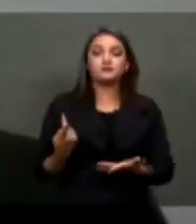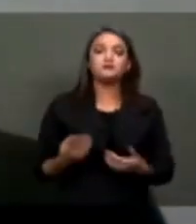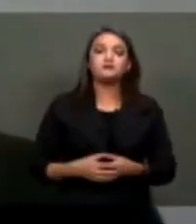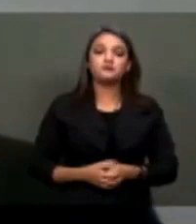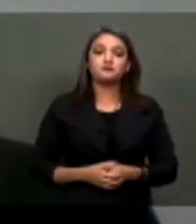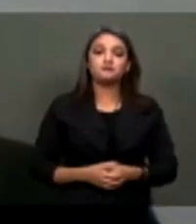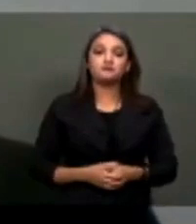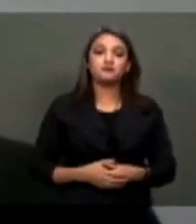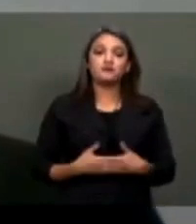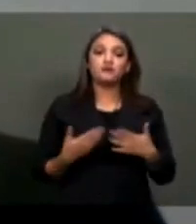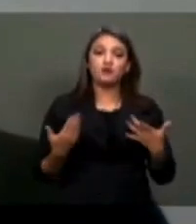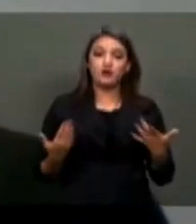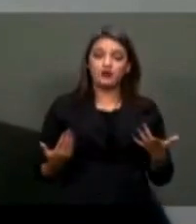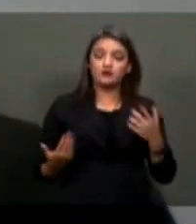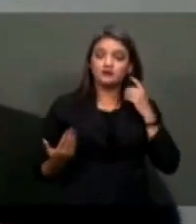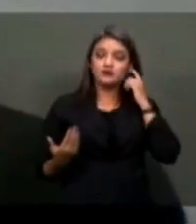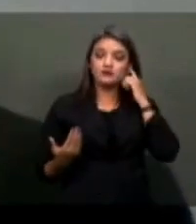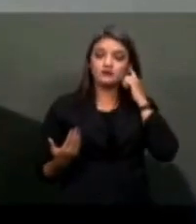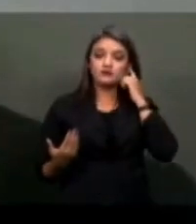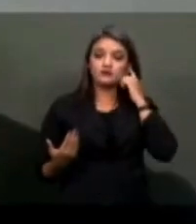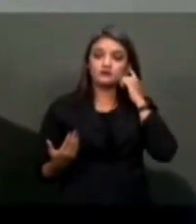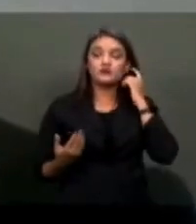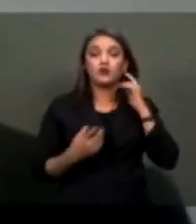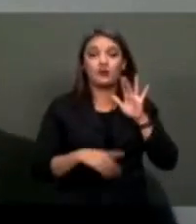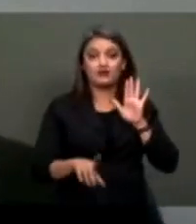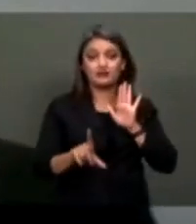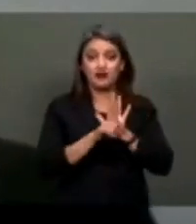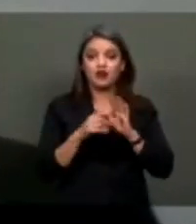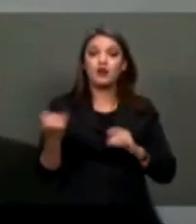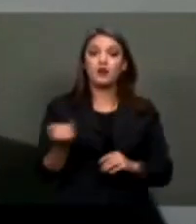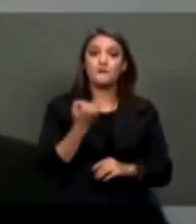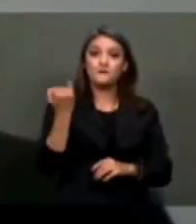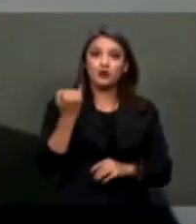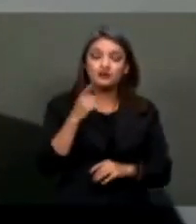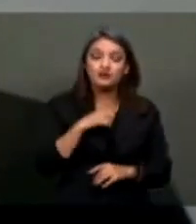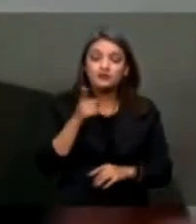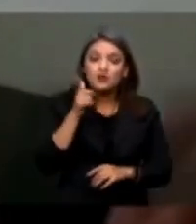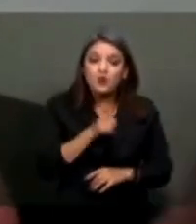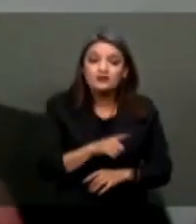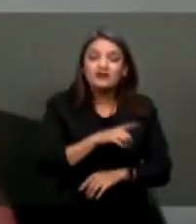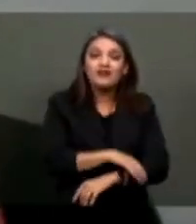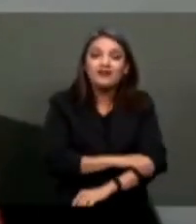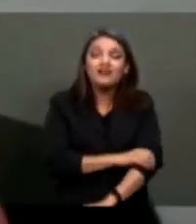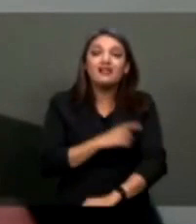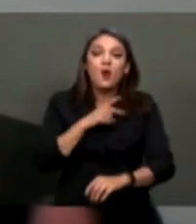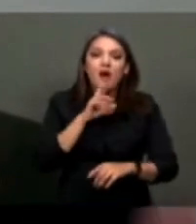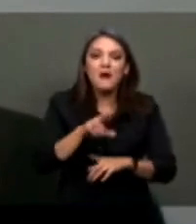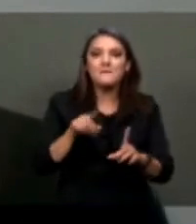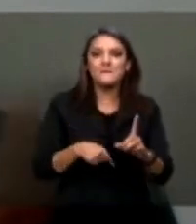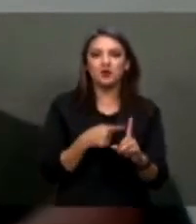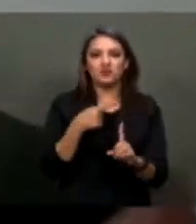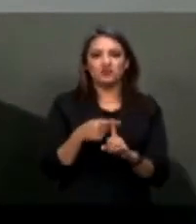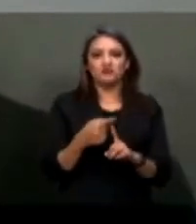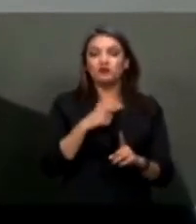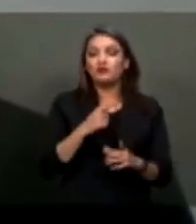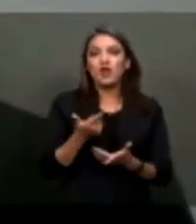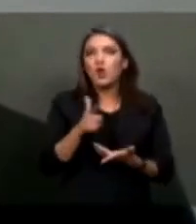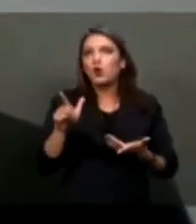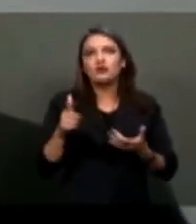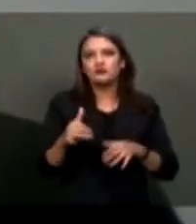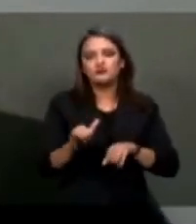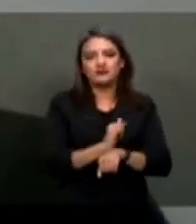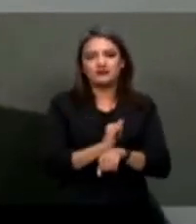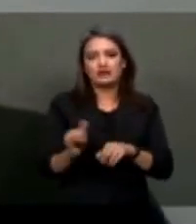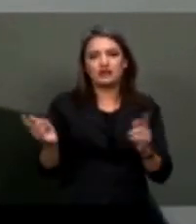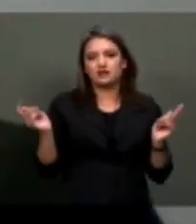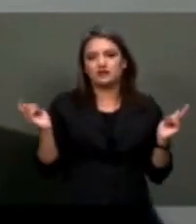essa medida normativa ela é essencial para o alcance do resultado não ao meio alternativo que promova